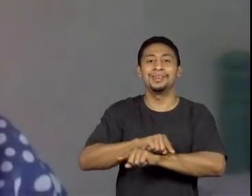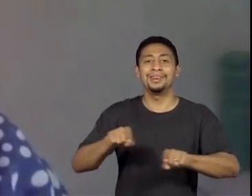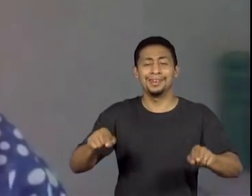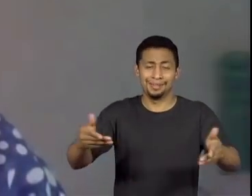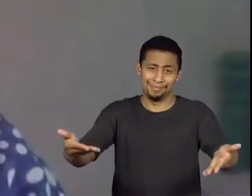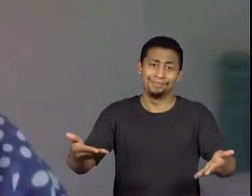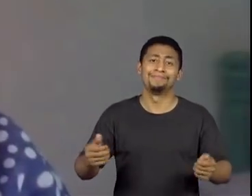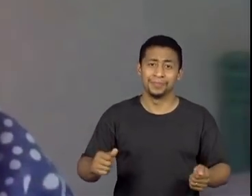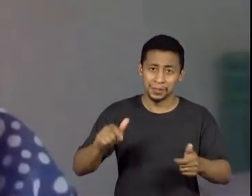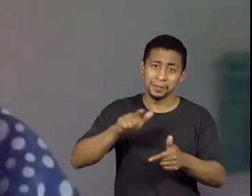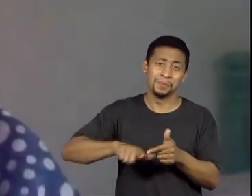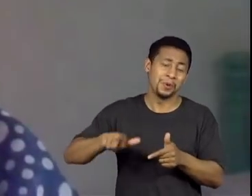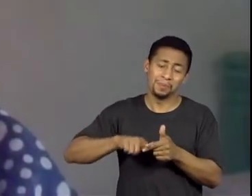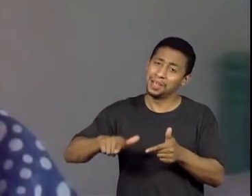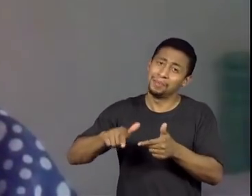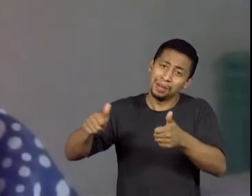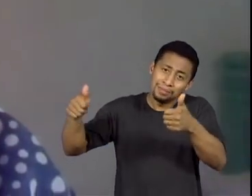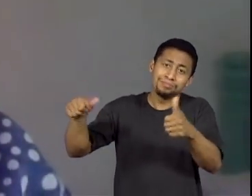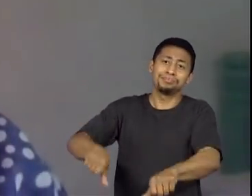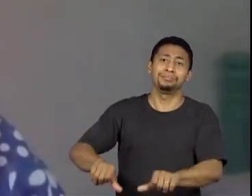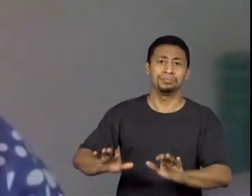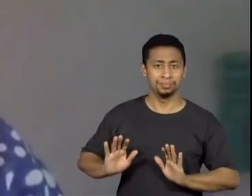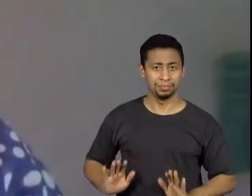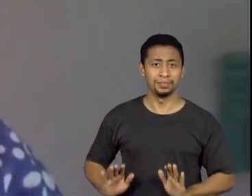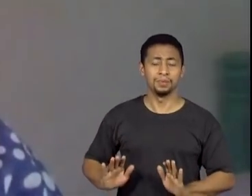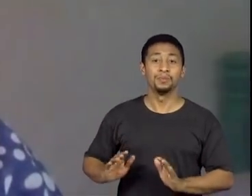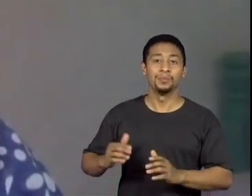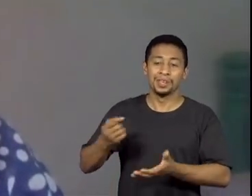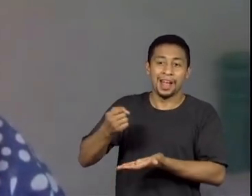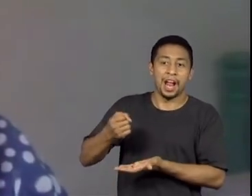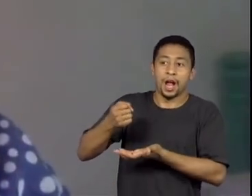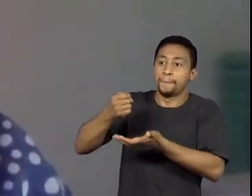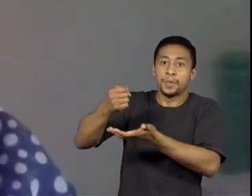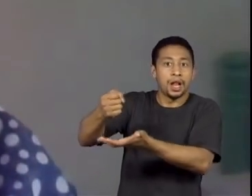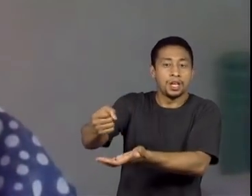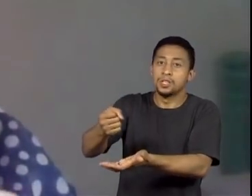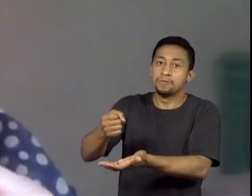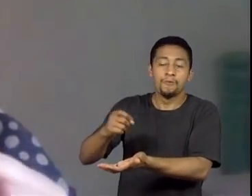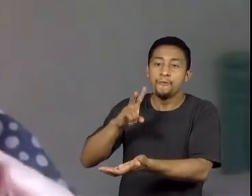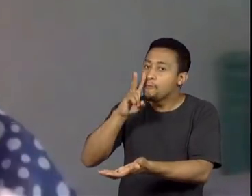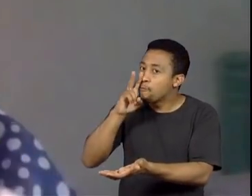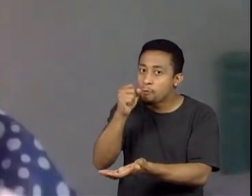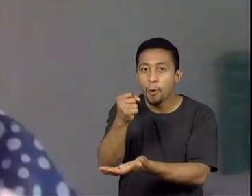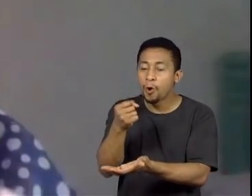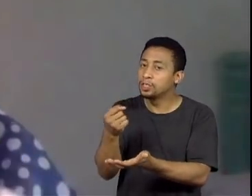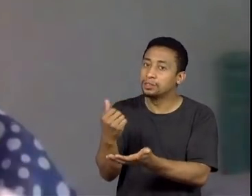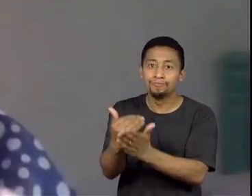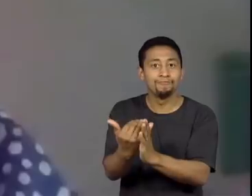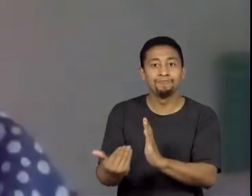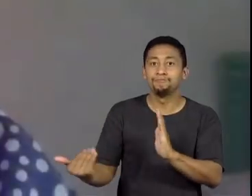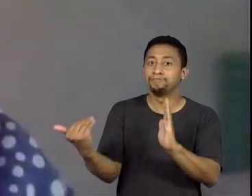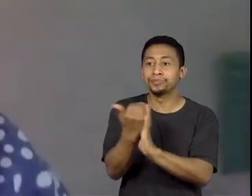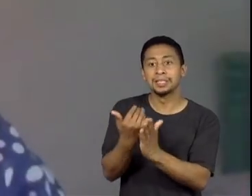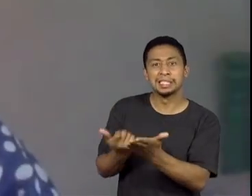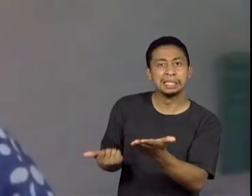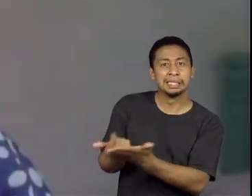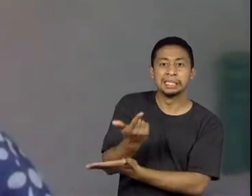né, que hoje está posto aí, de capitalismo extremo, né, de consumo